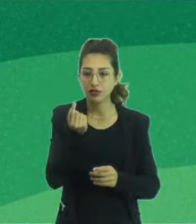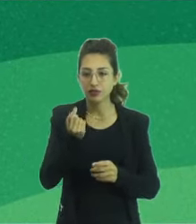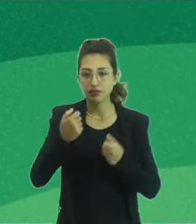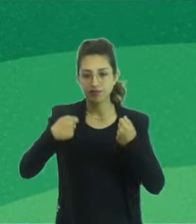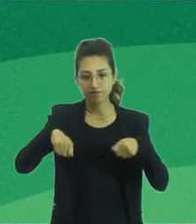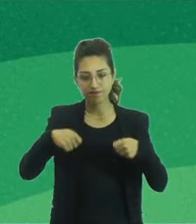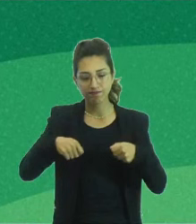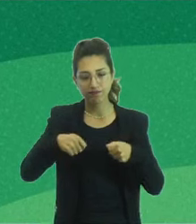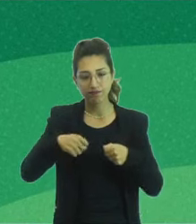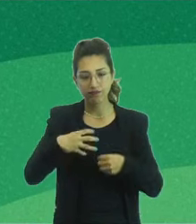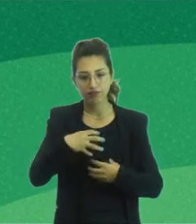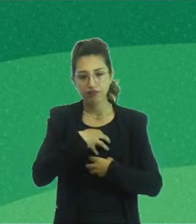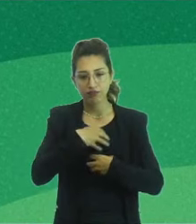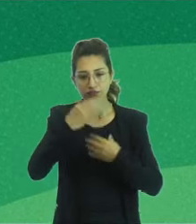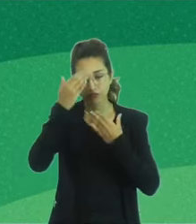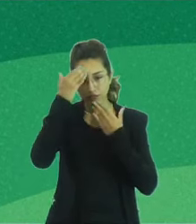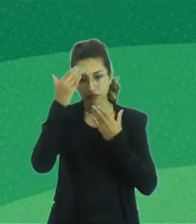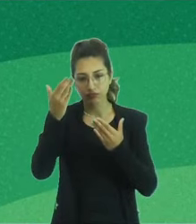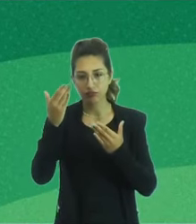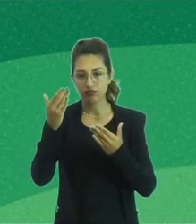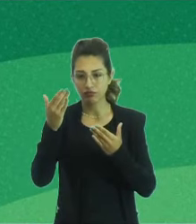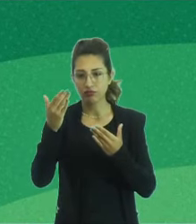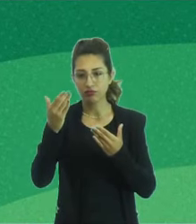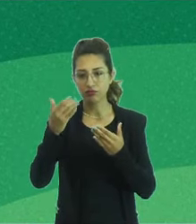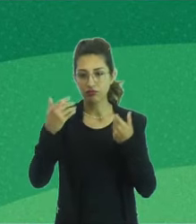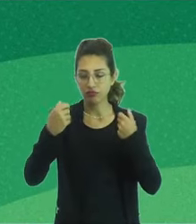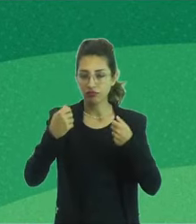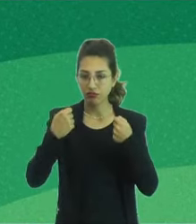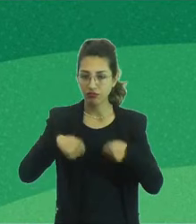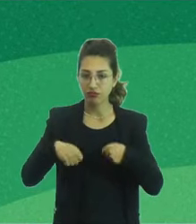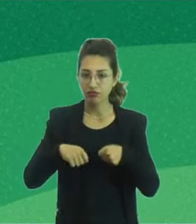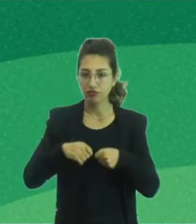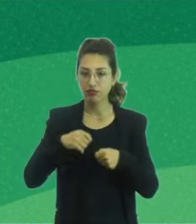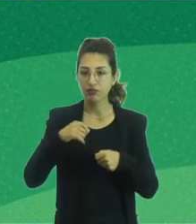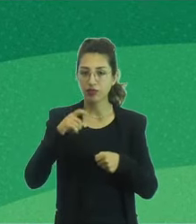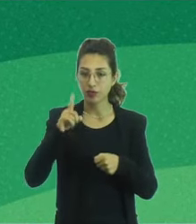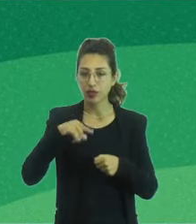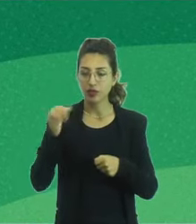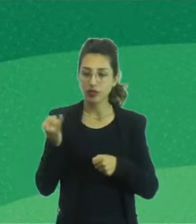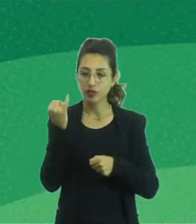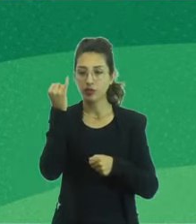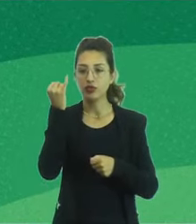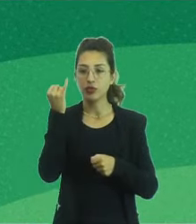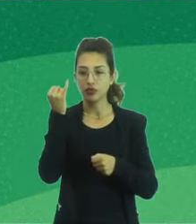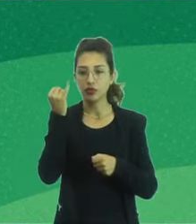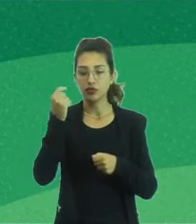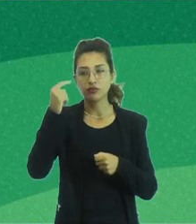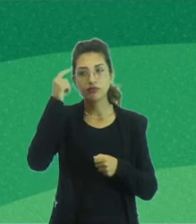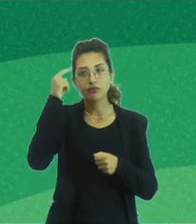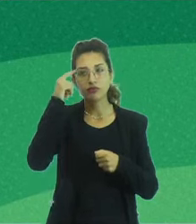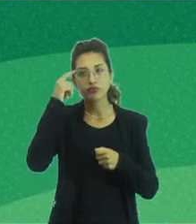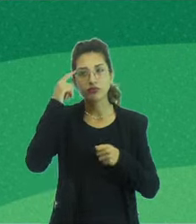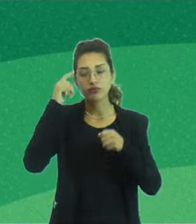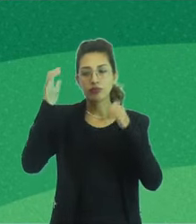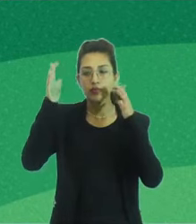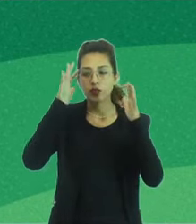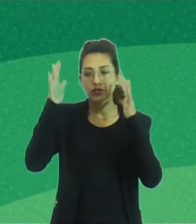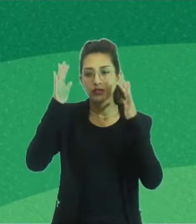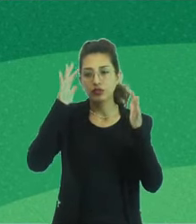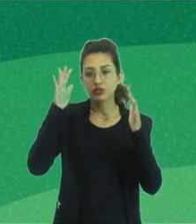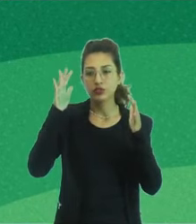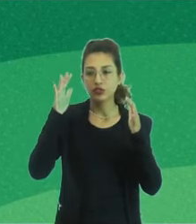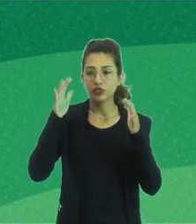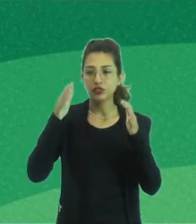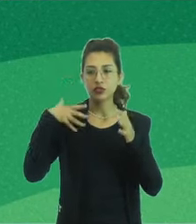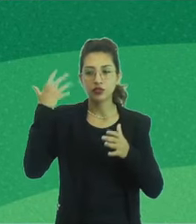por isso não tô impondo nada obviamente Mas é uma auto-reflexão assim ou pensa como foi legal isso fora